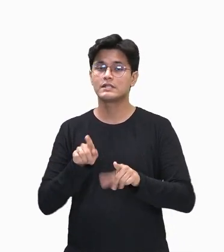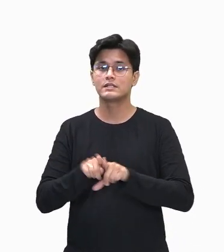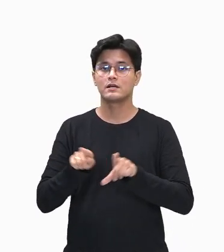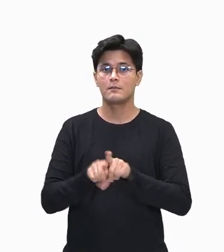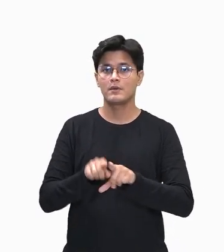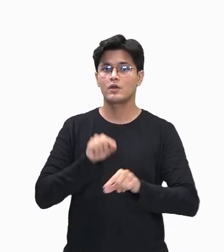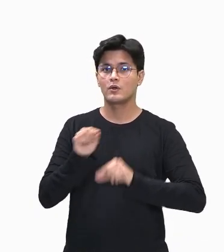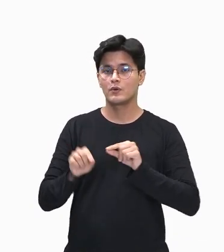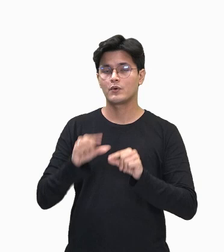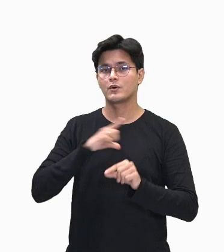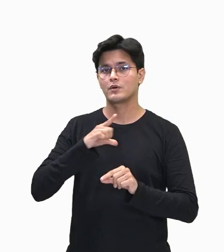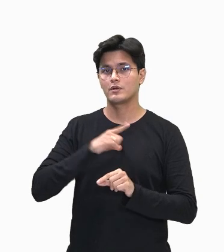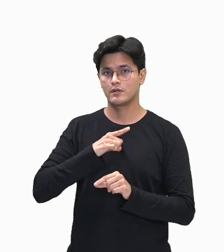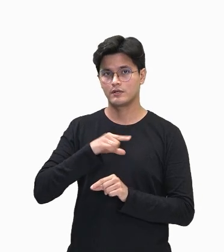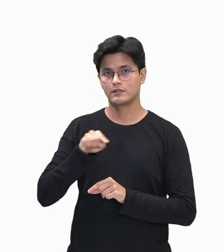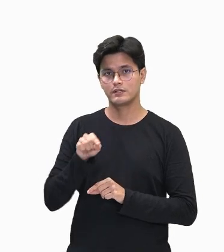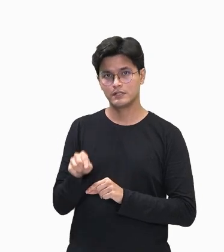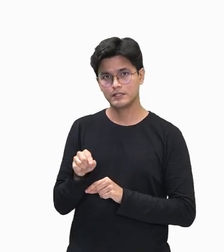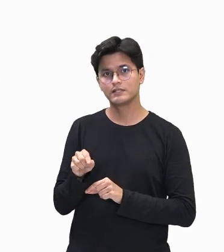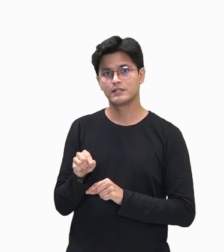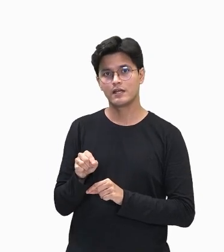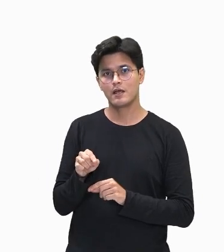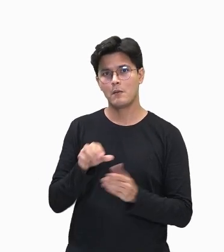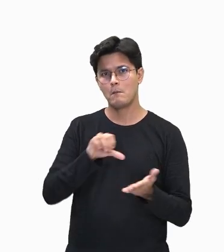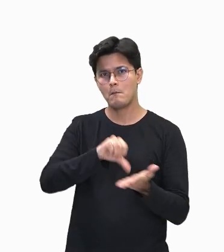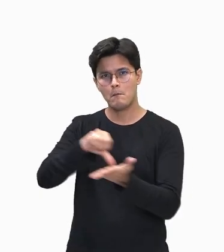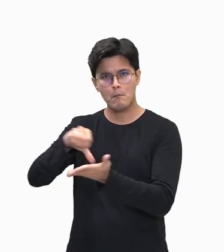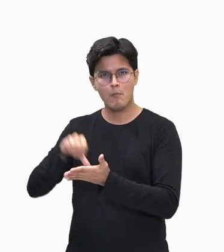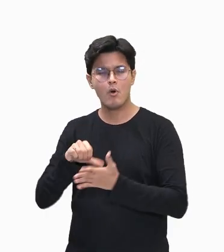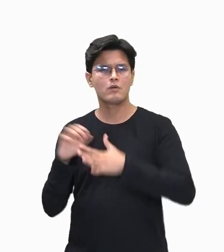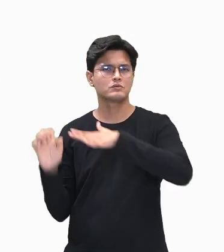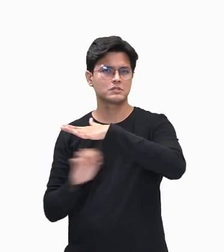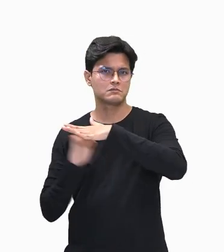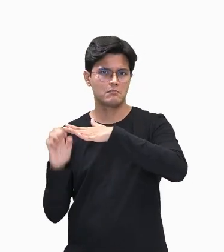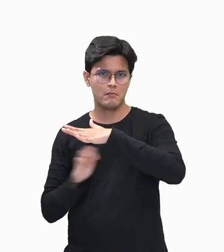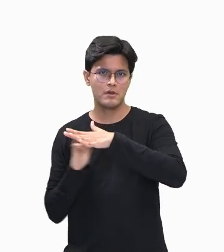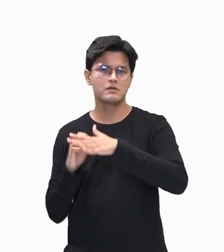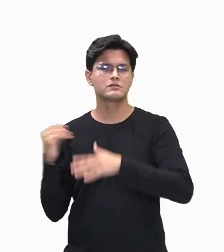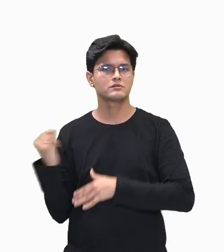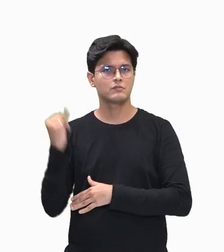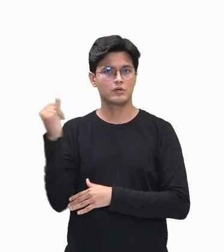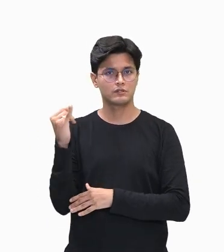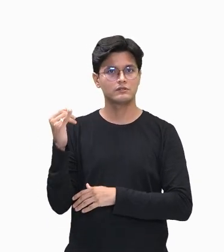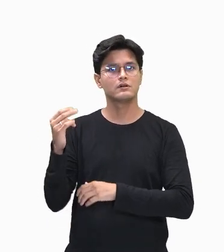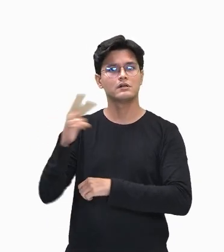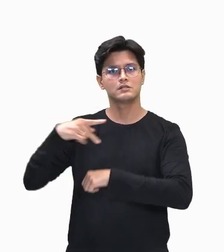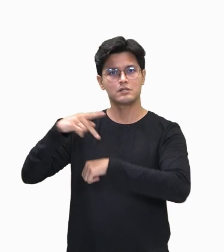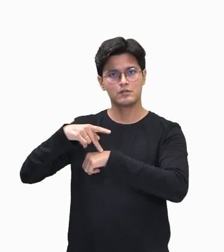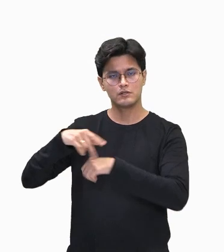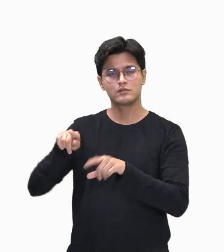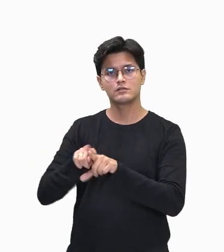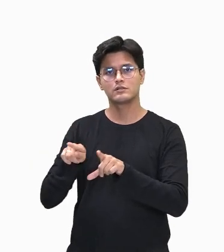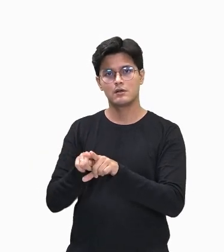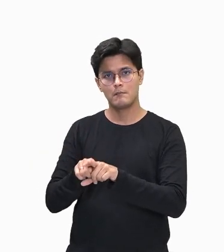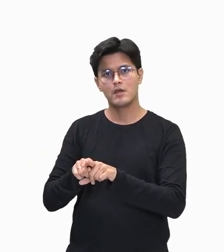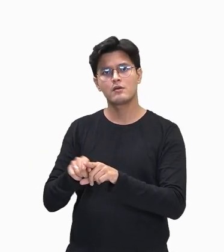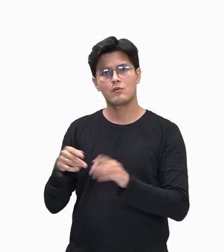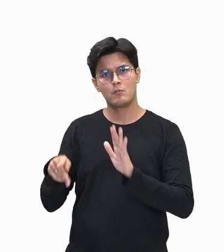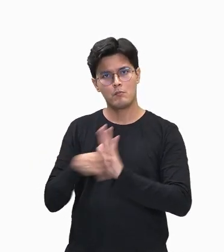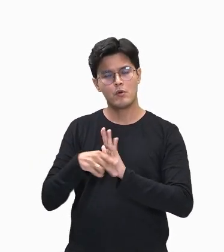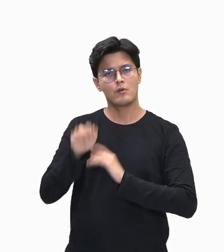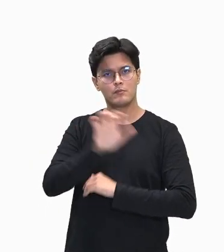concentra grande parte das sedes de grandes empresas nacionais e estrangeiras, certo? Então, muitas